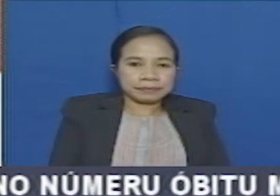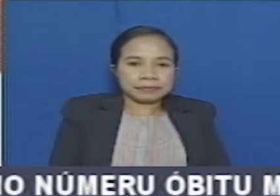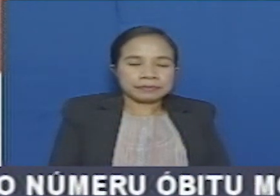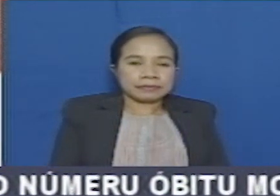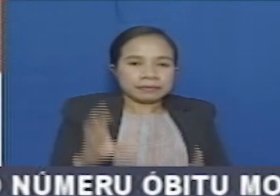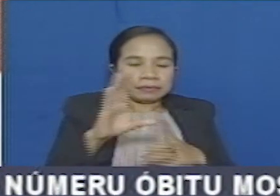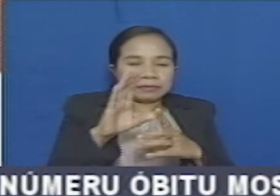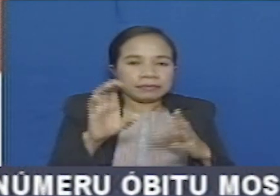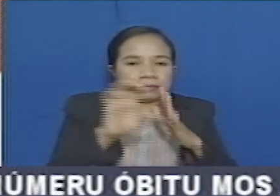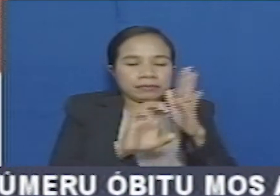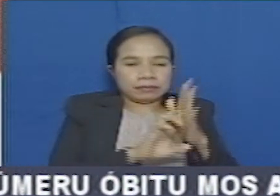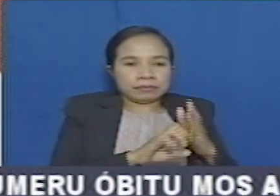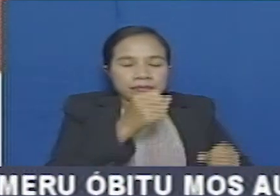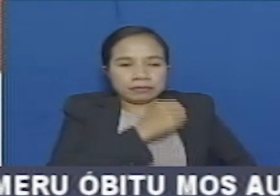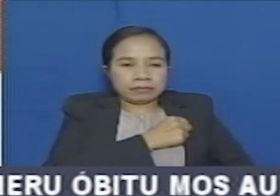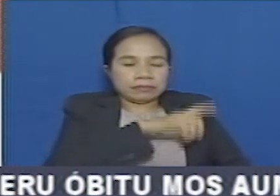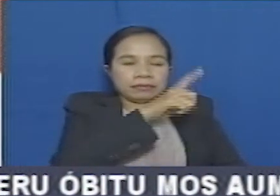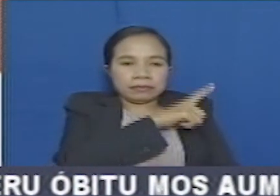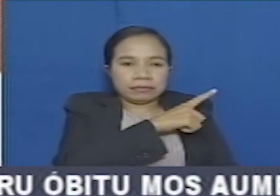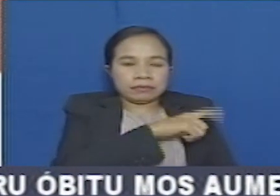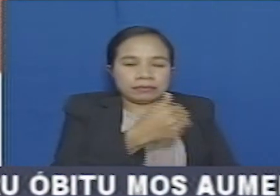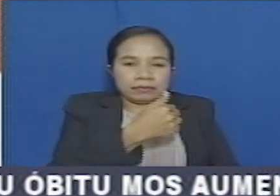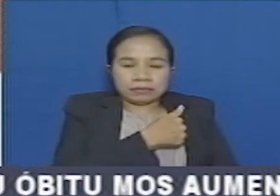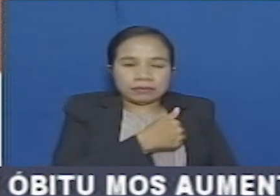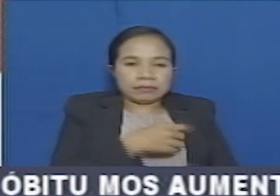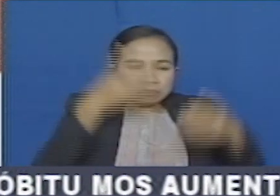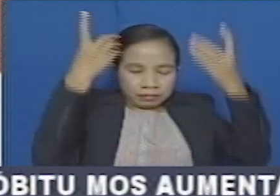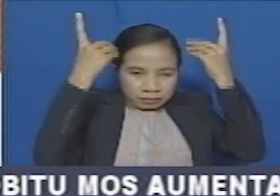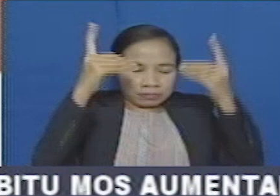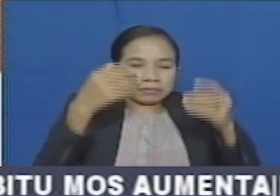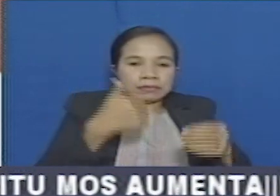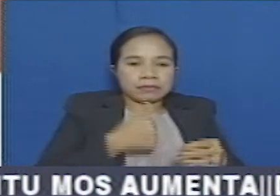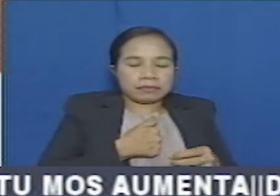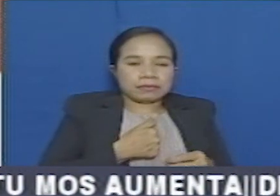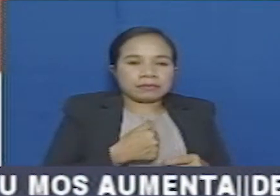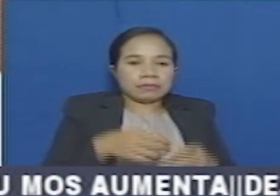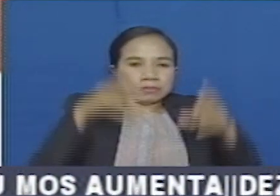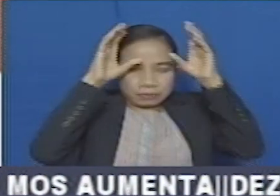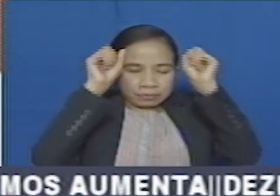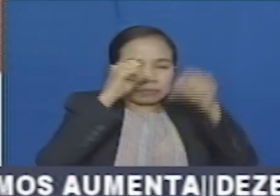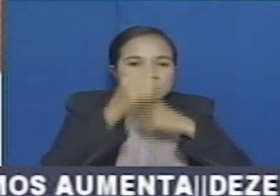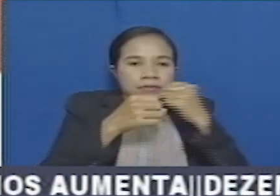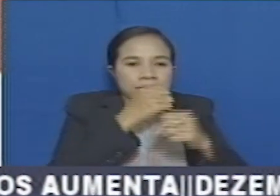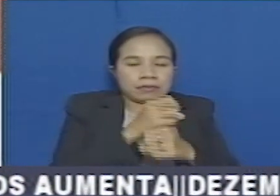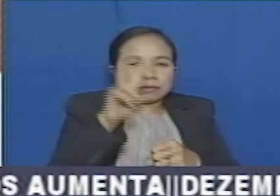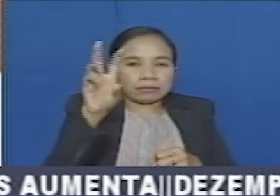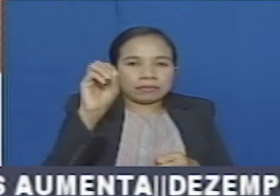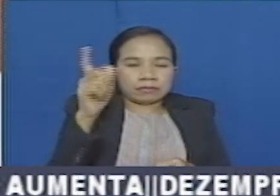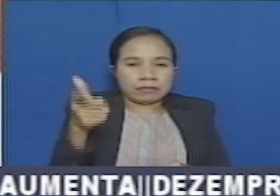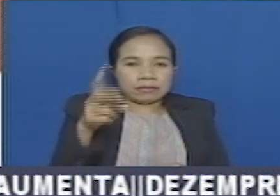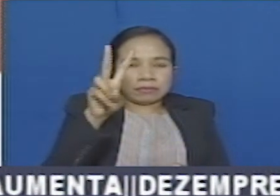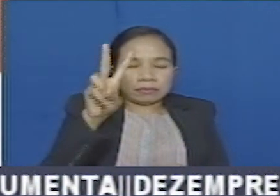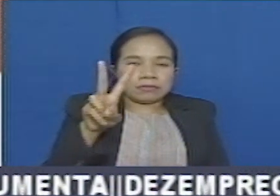Chefe Estado-Maior General Forças Armadas Lera na Timor-Sidão decide candidata a presidente da República período